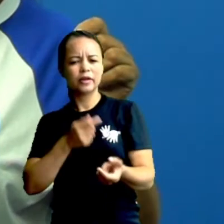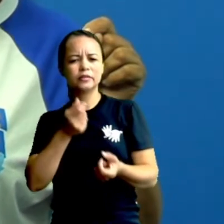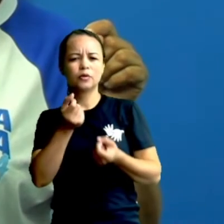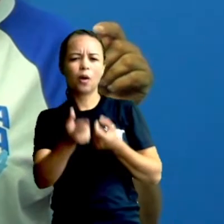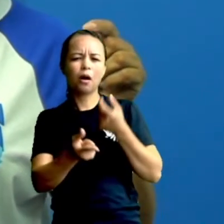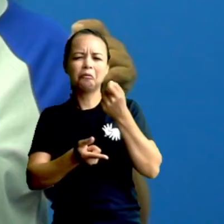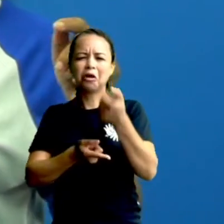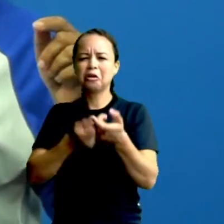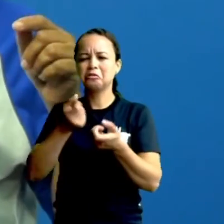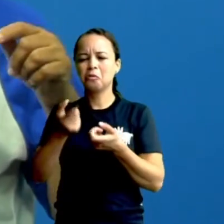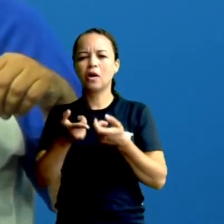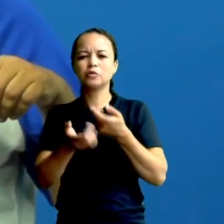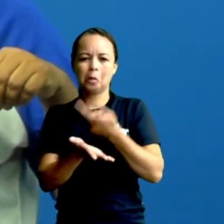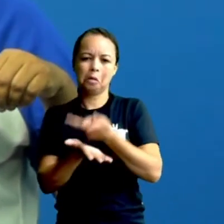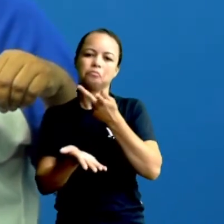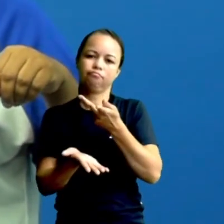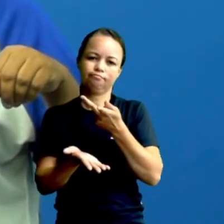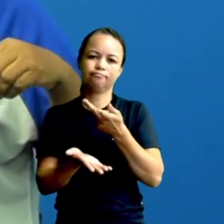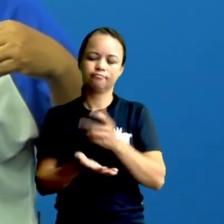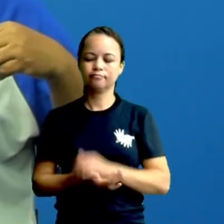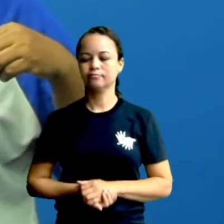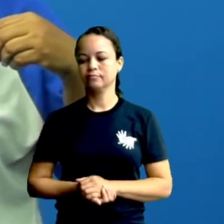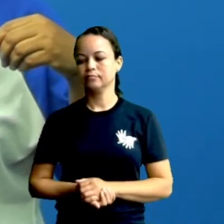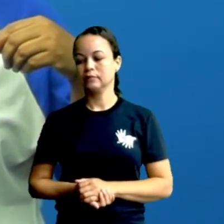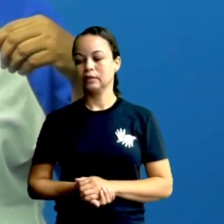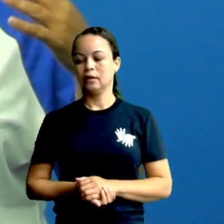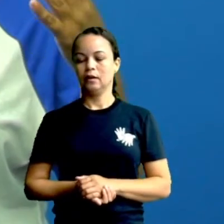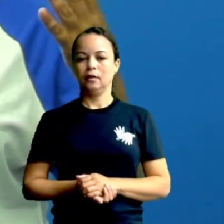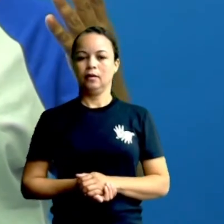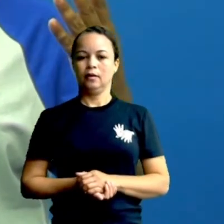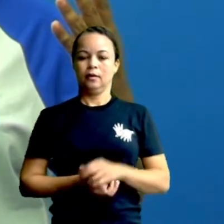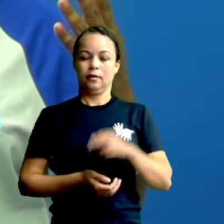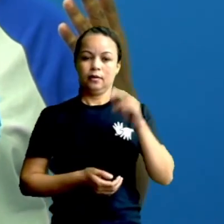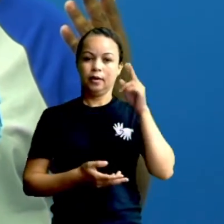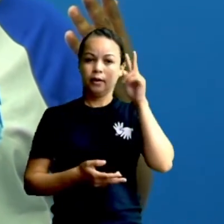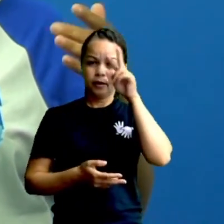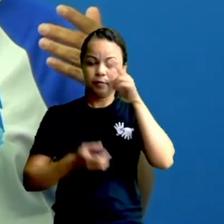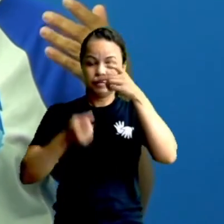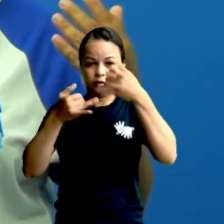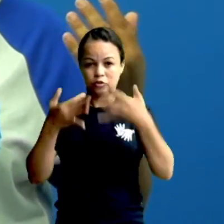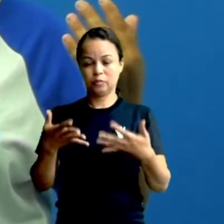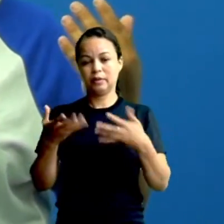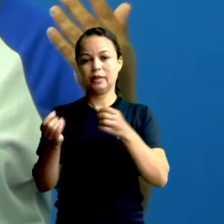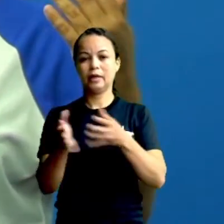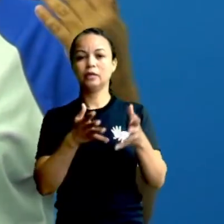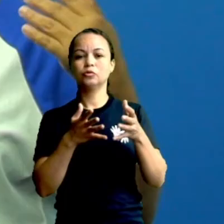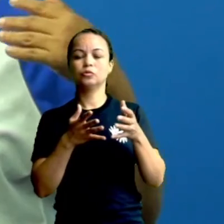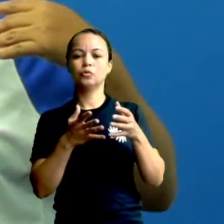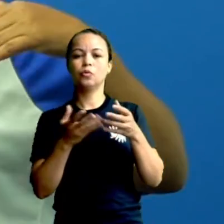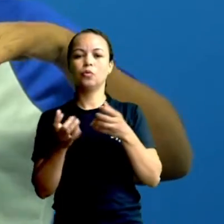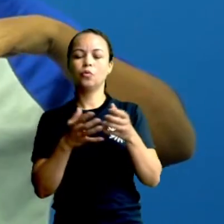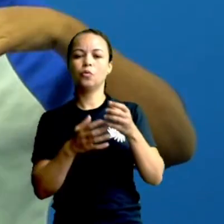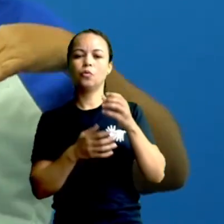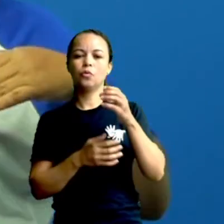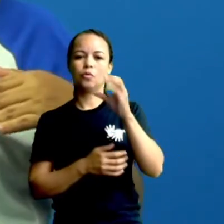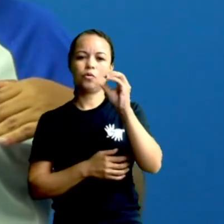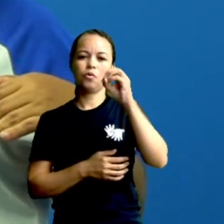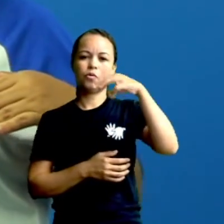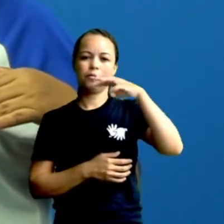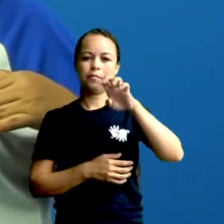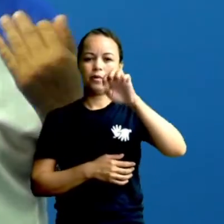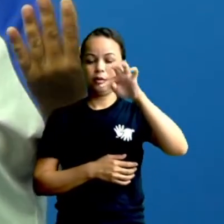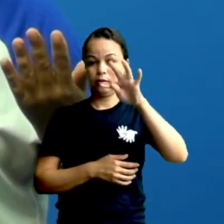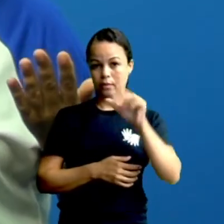cá. Lembra que eu falei do cometa? Então, assim, não só o cometa, como o cometa Halley, por exemplo, que existem